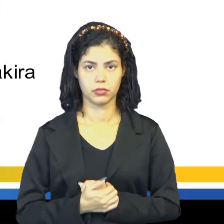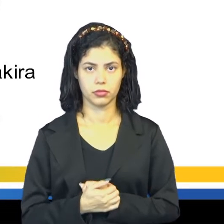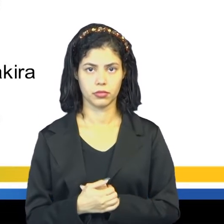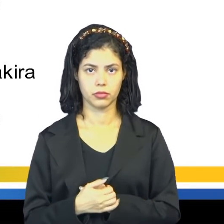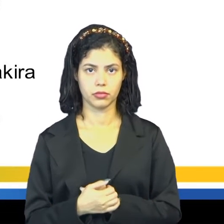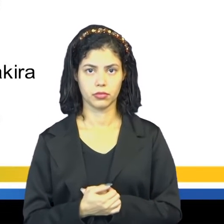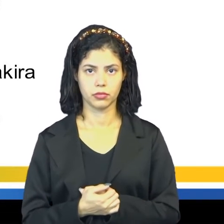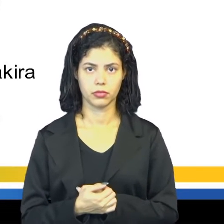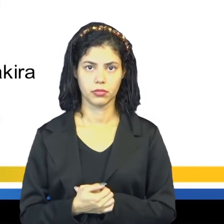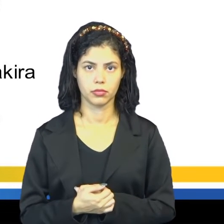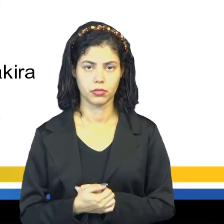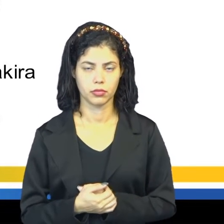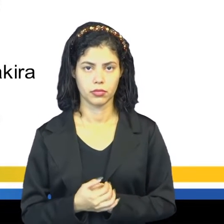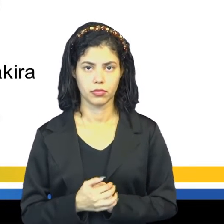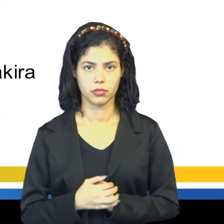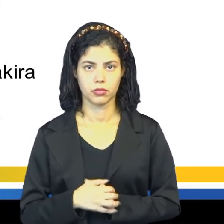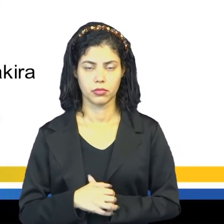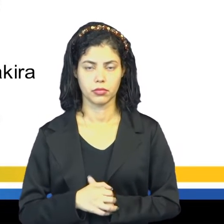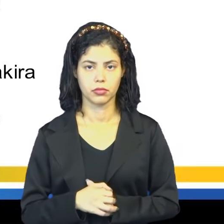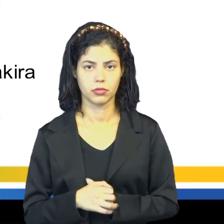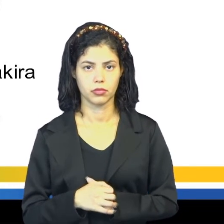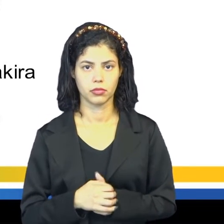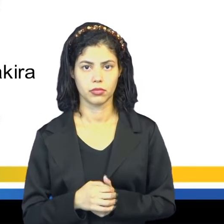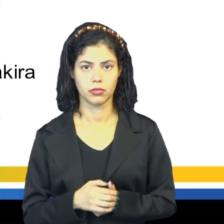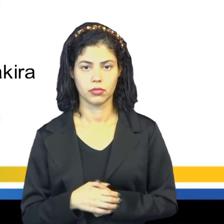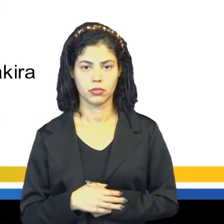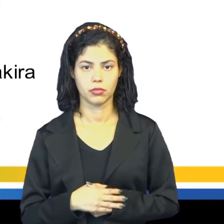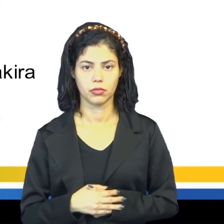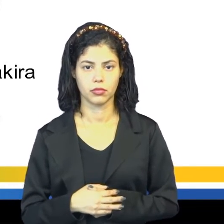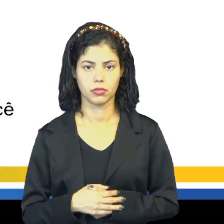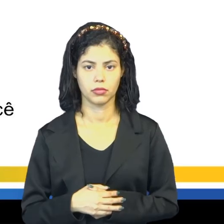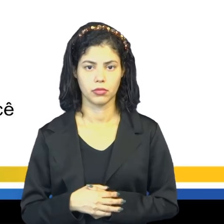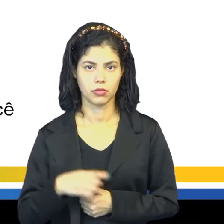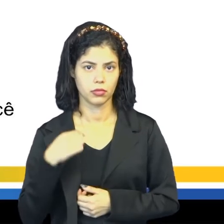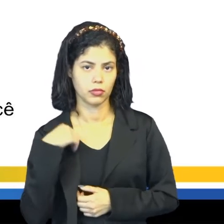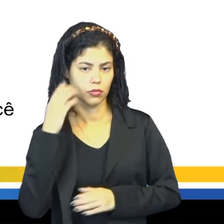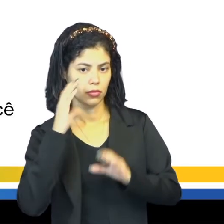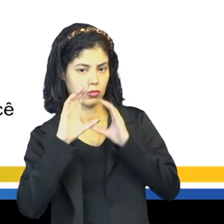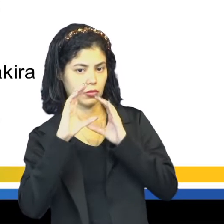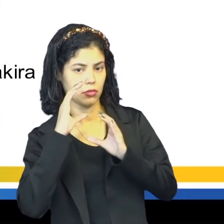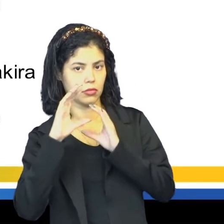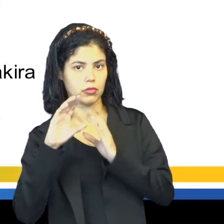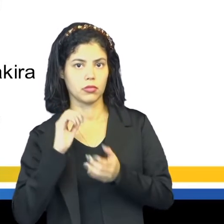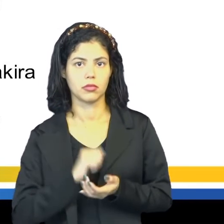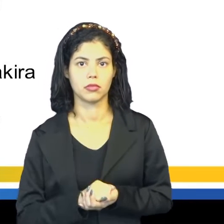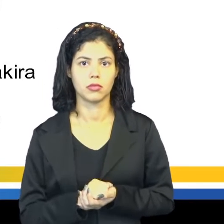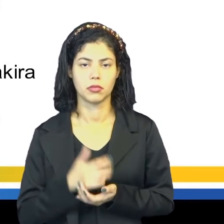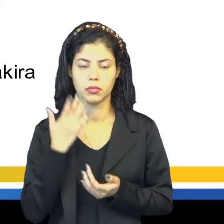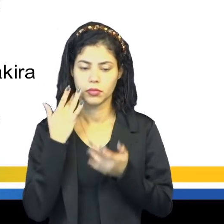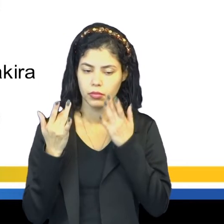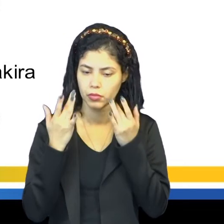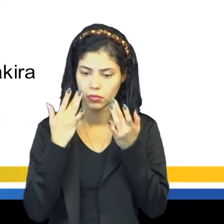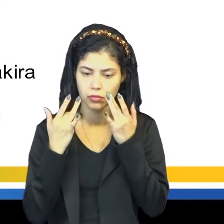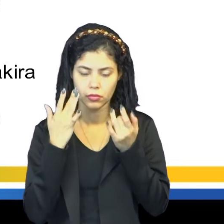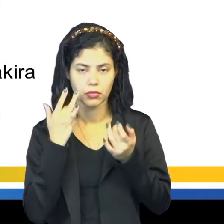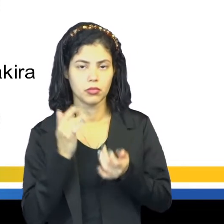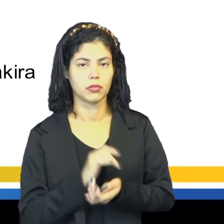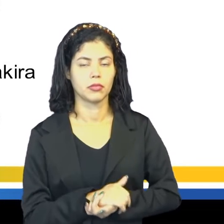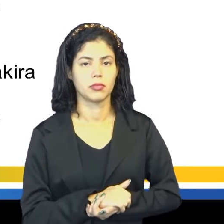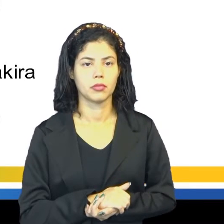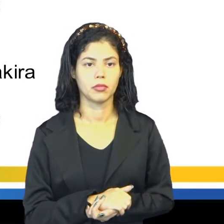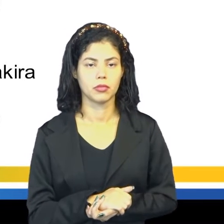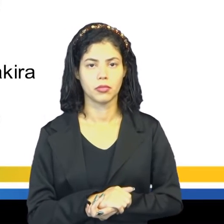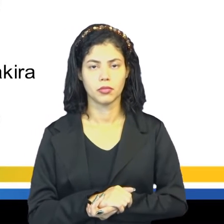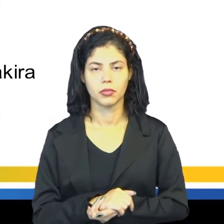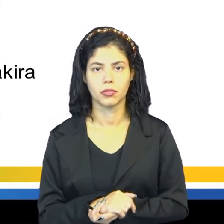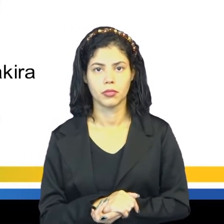idade. I am a singer and actress. Eu sou cantora e atriz.